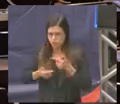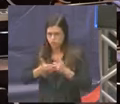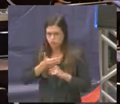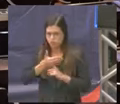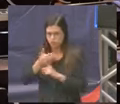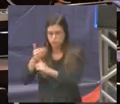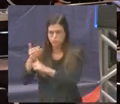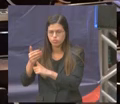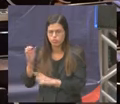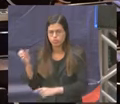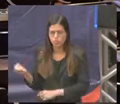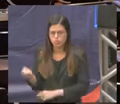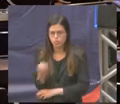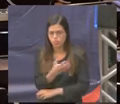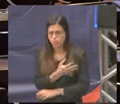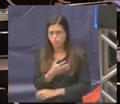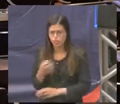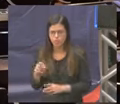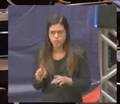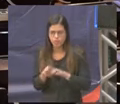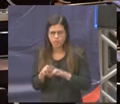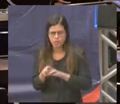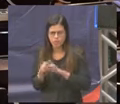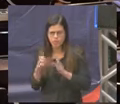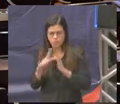tecnologias emergentes e novos modelos de emprego.